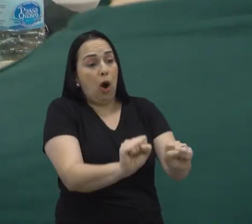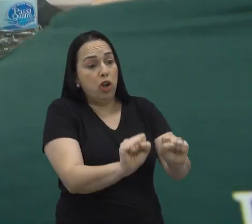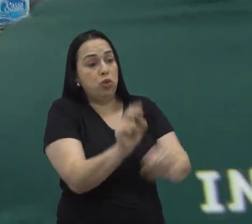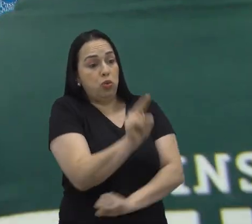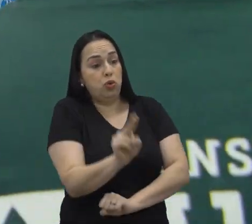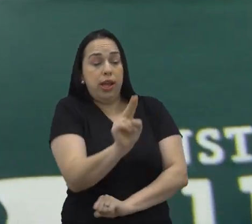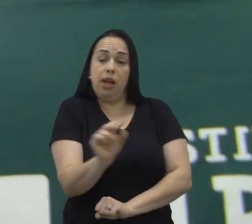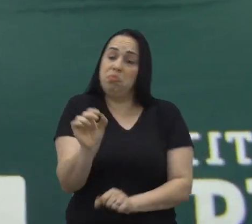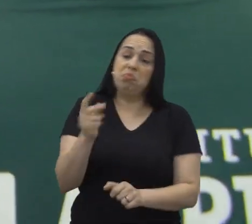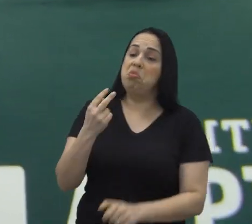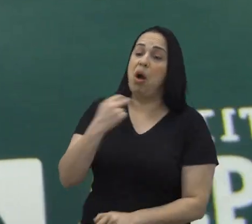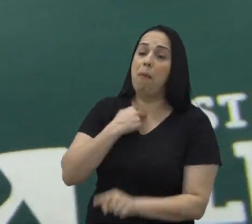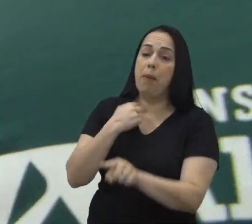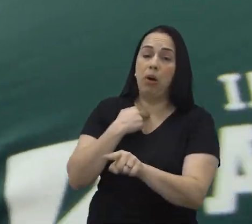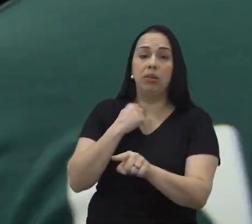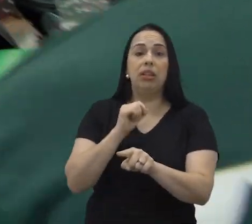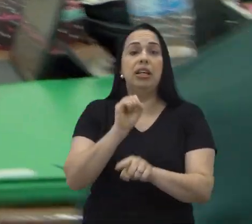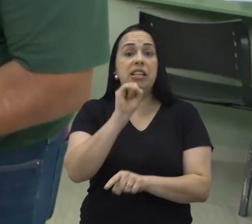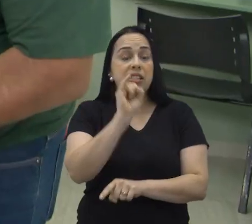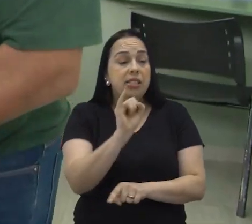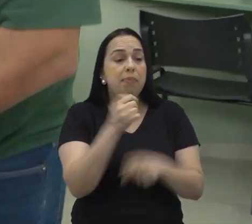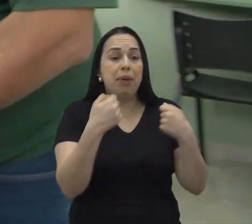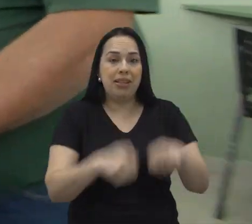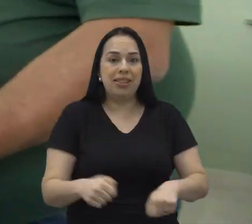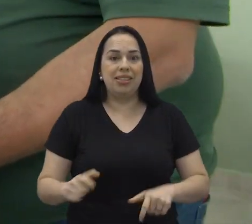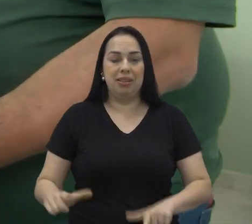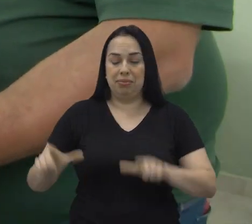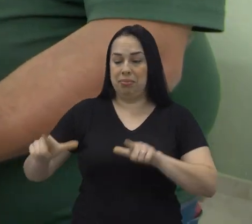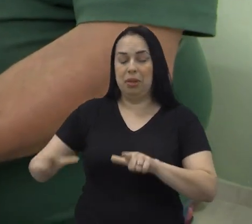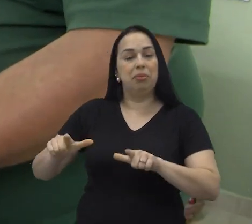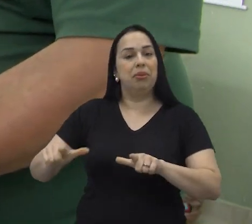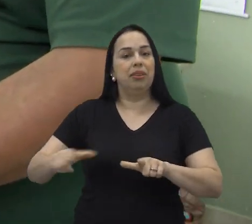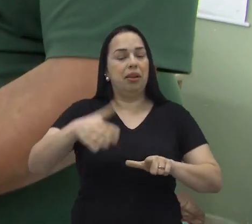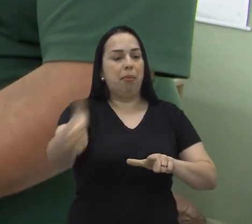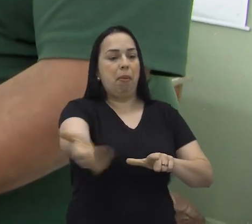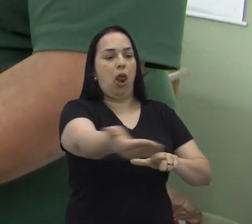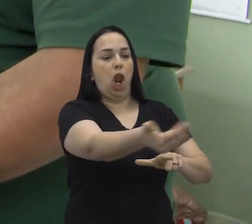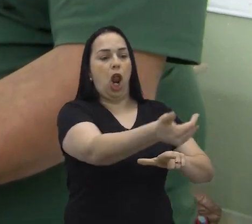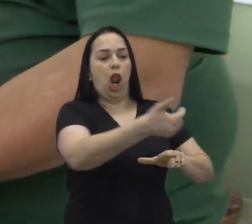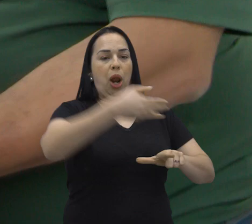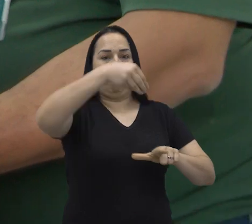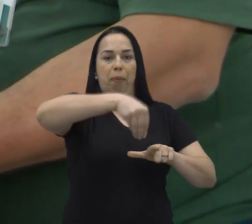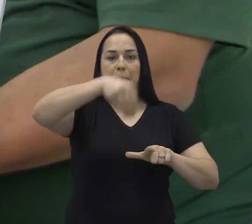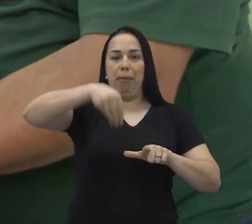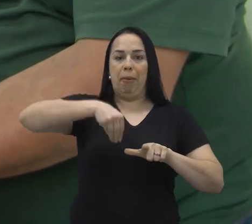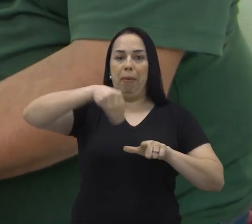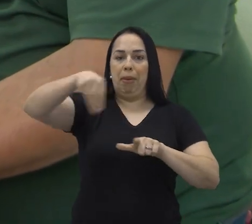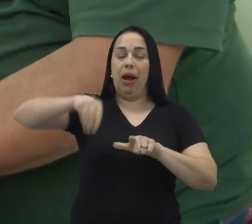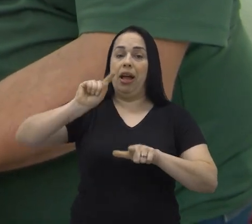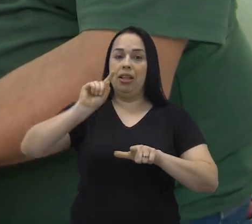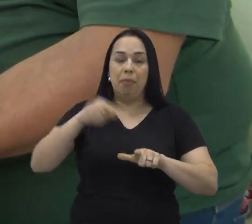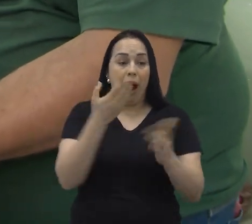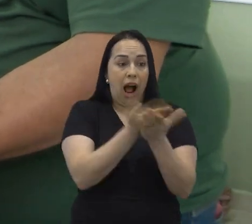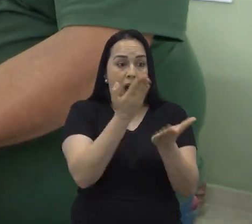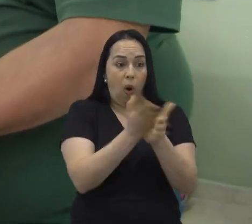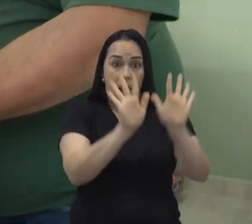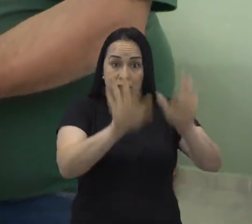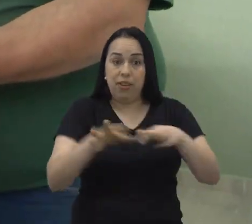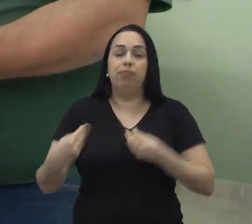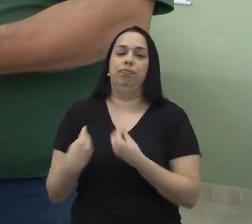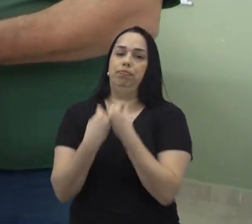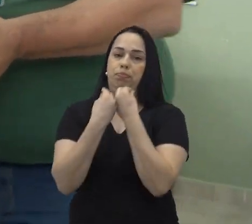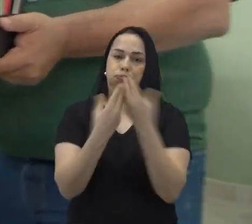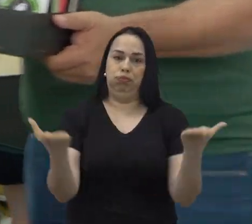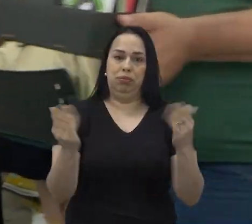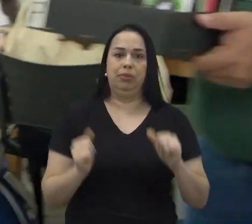por permitir ou não o celular na sala. Se achar necessário, o docente pode recolher os aparelhos e